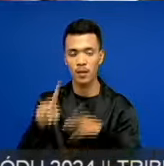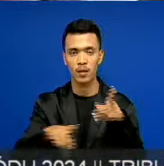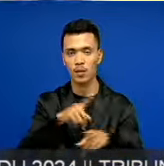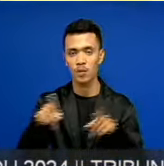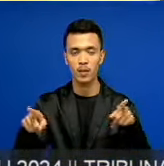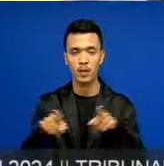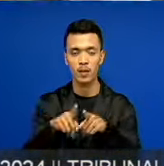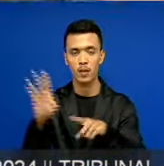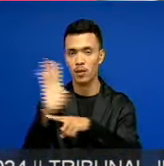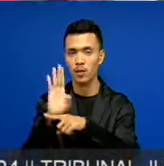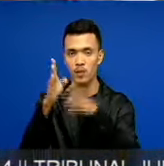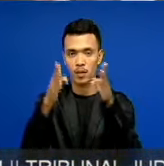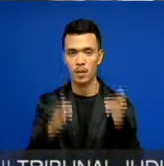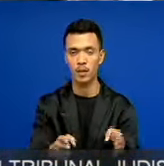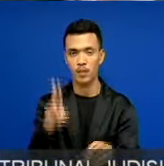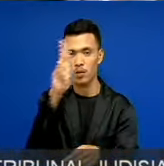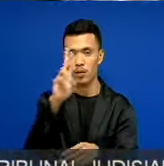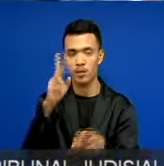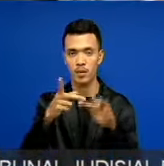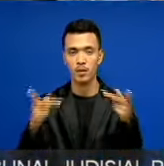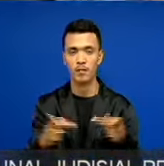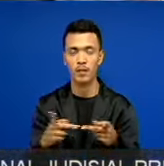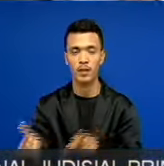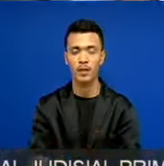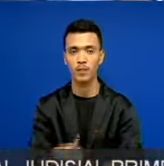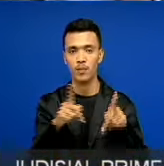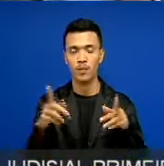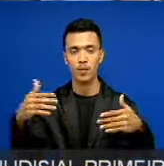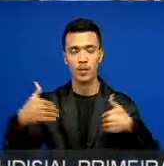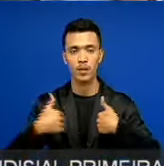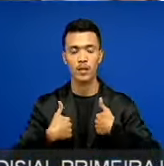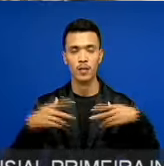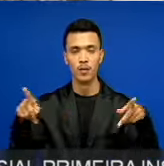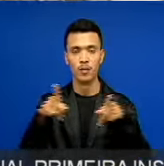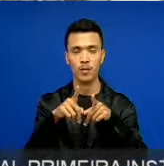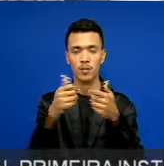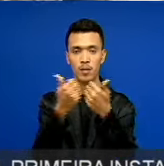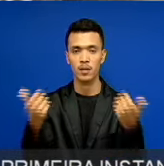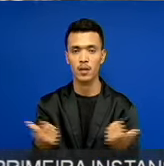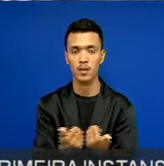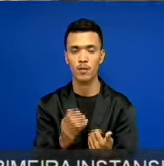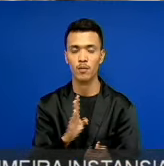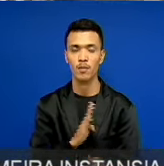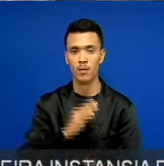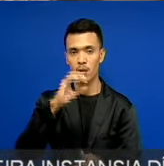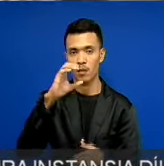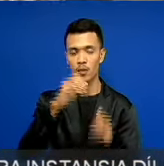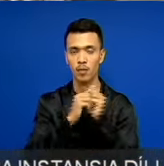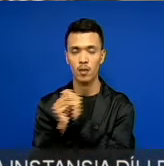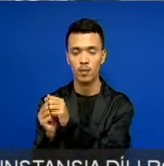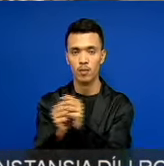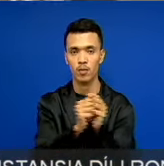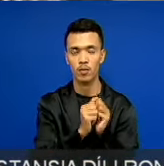no negosianti ne be okupa espaço publiku iha postu administrativo Paucau Vila hamutu katus ne